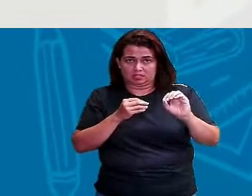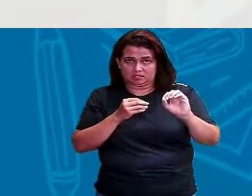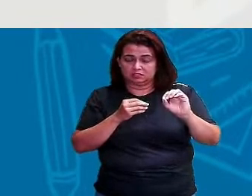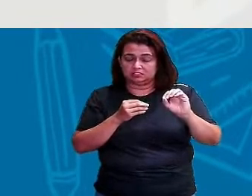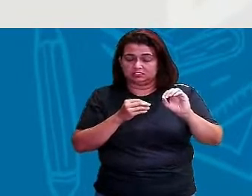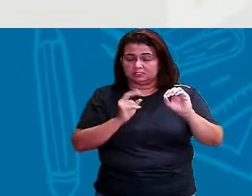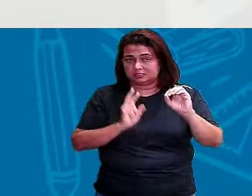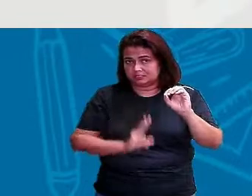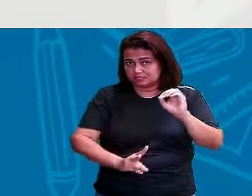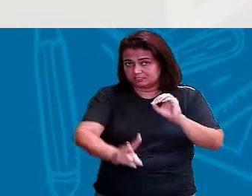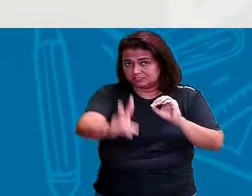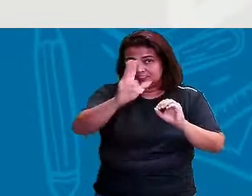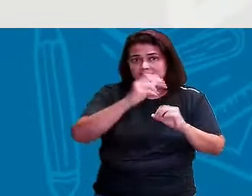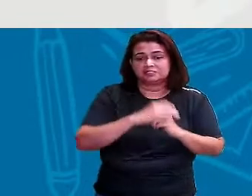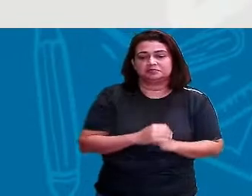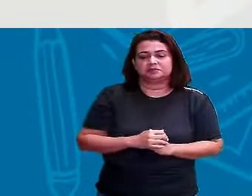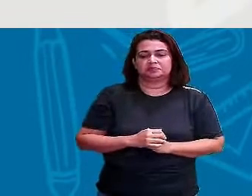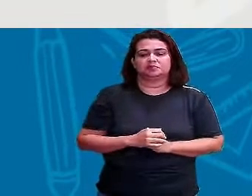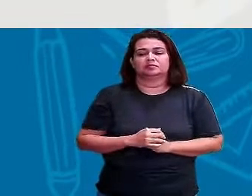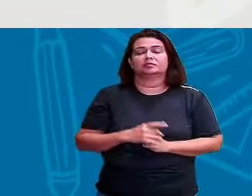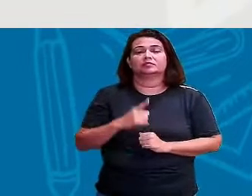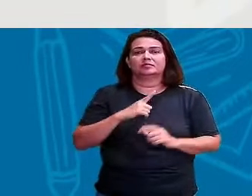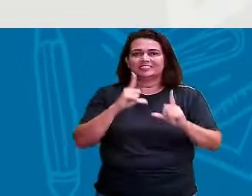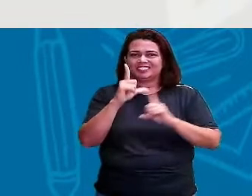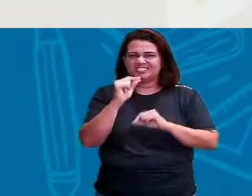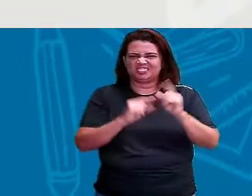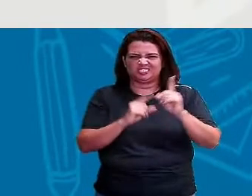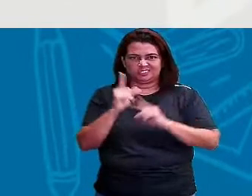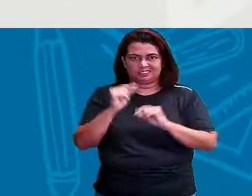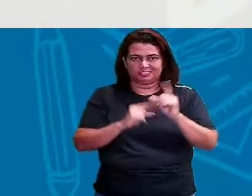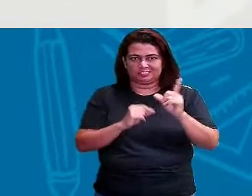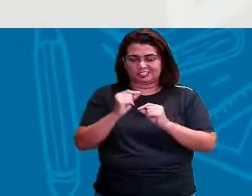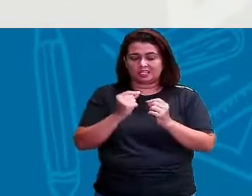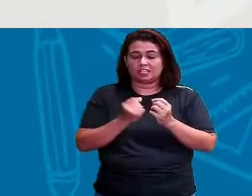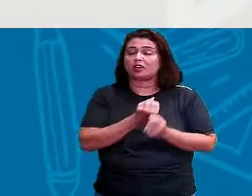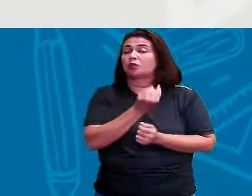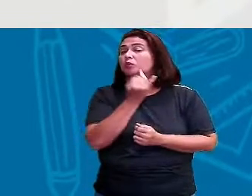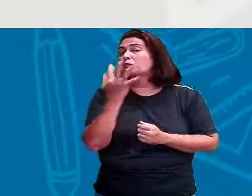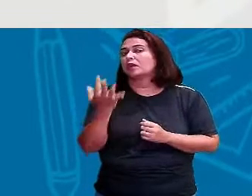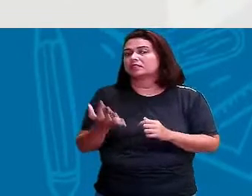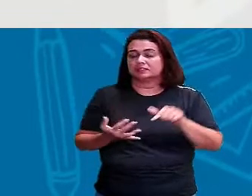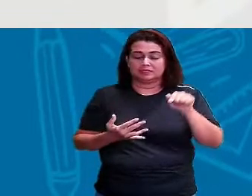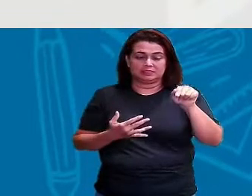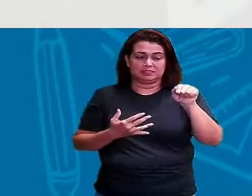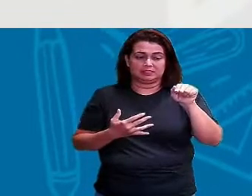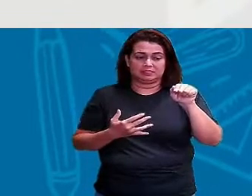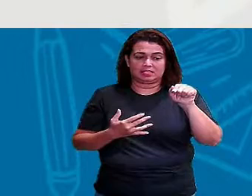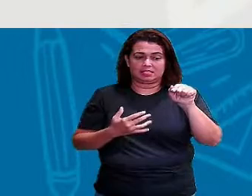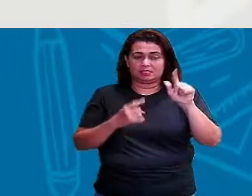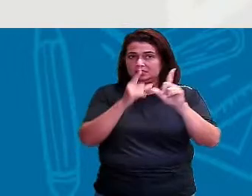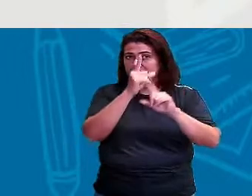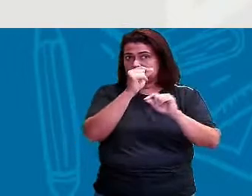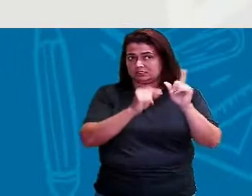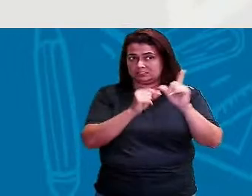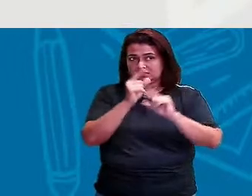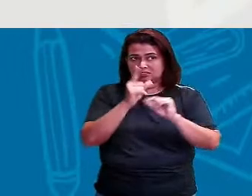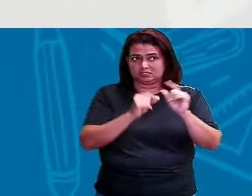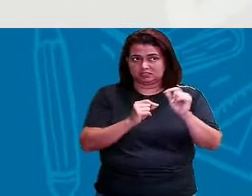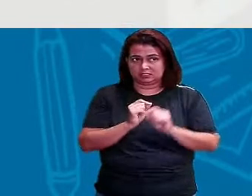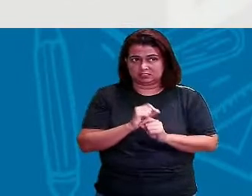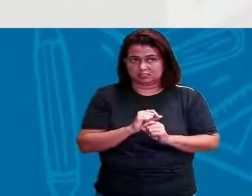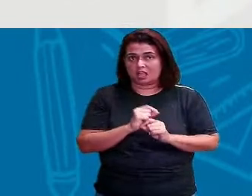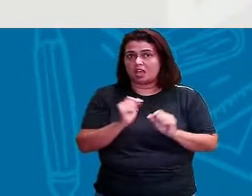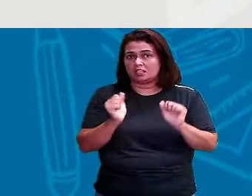certo? Vou trazer estrelinhas para a gente contar. Tem 7 estrelinhas aí e a gente vai fazer